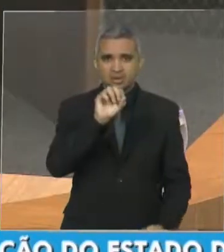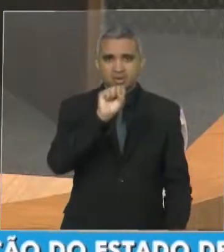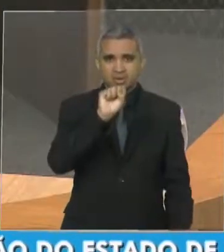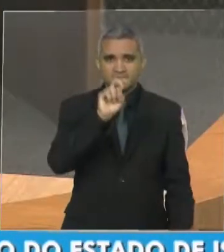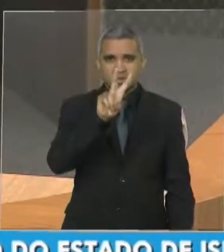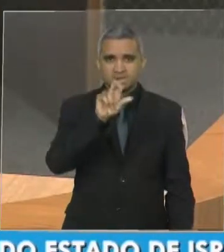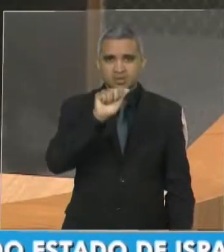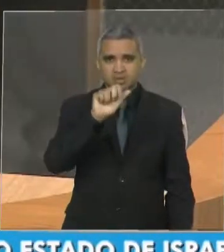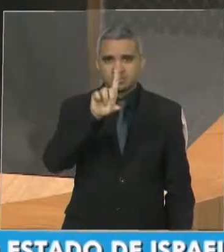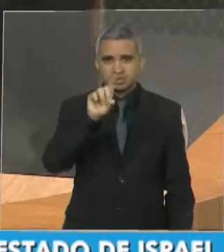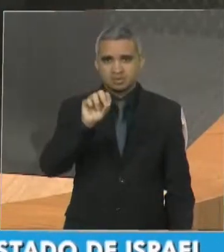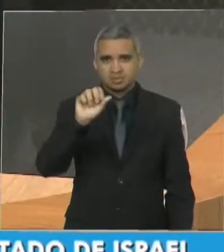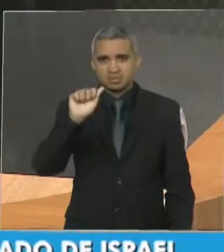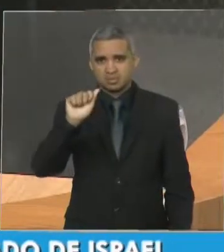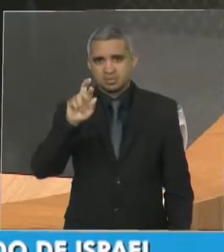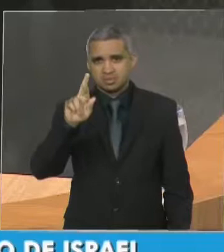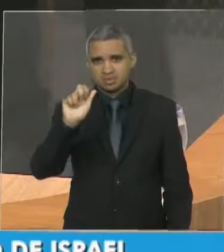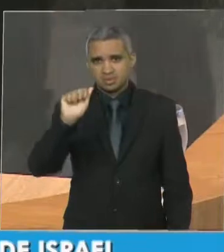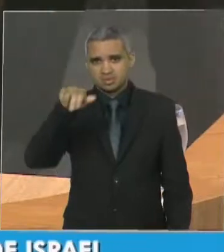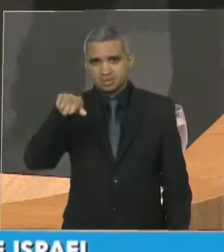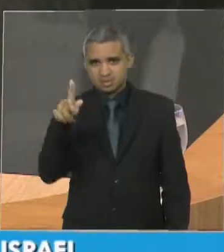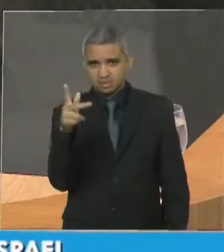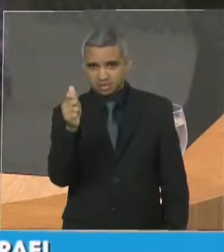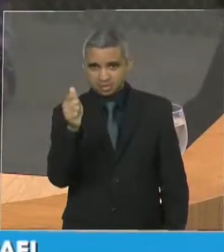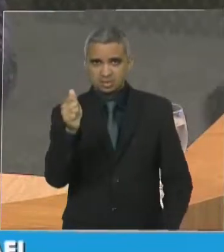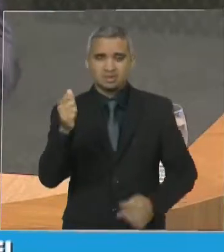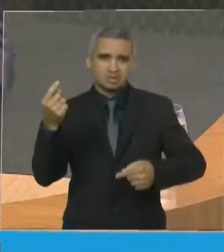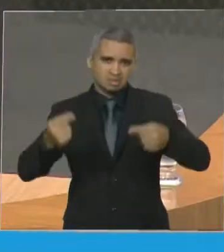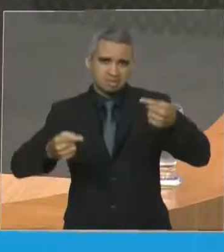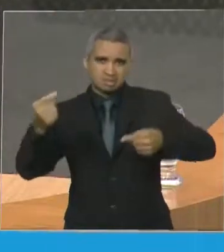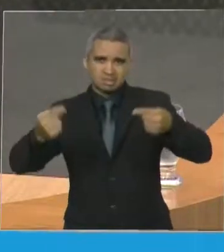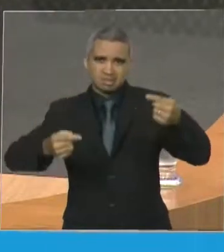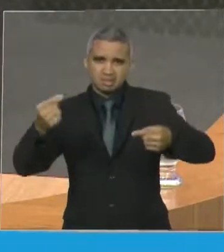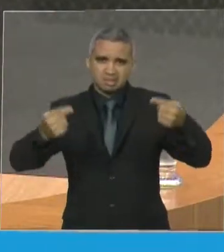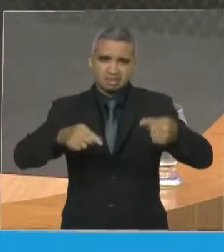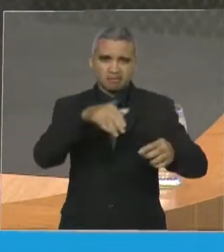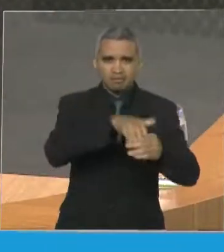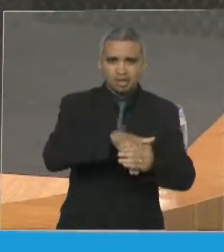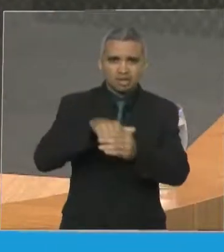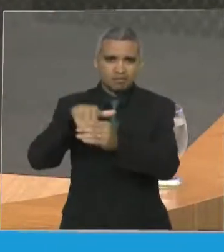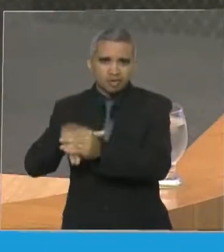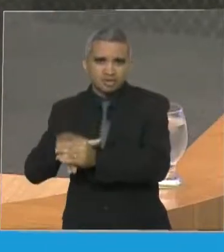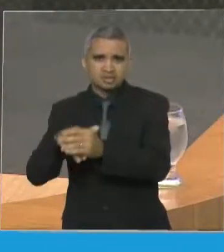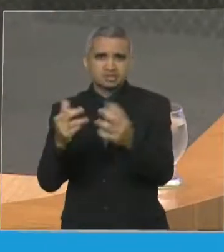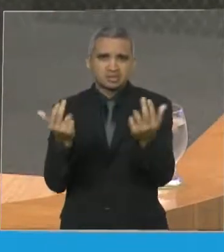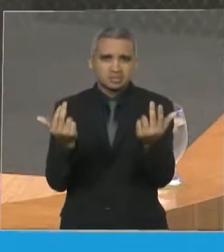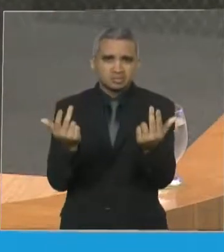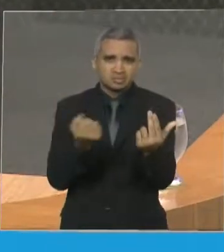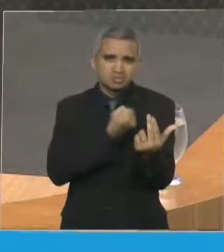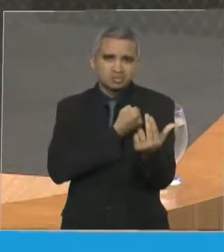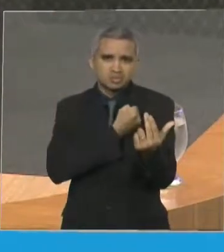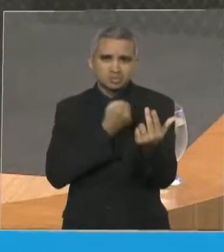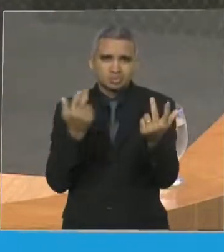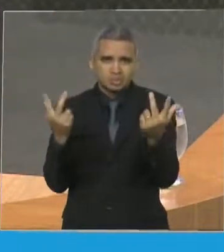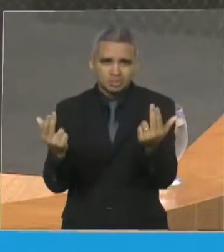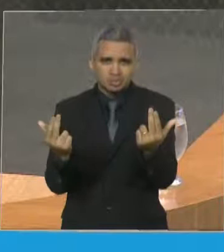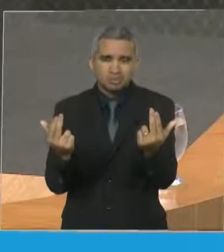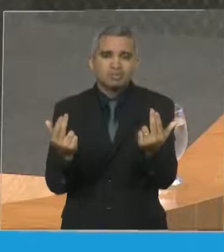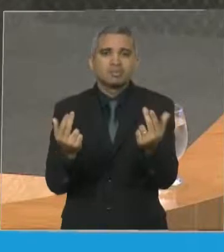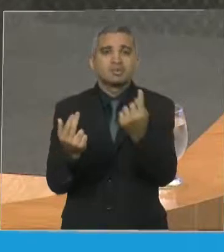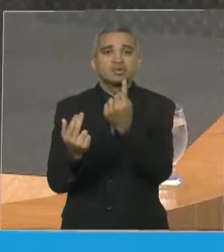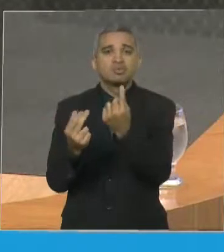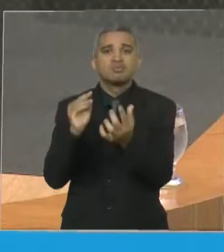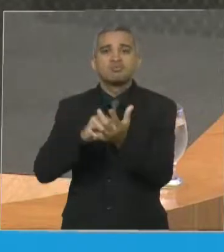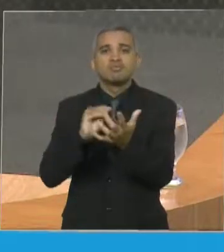essas votações politicamente, até quando houve empate, ele desempatou. Então, foi toda uma batalha